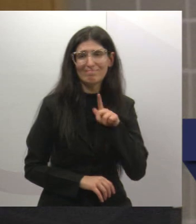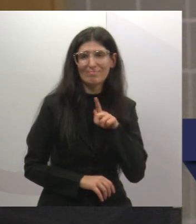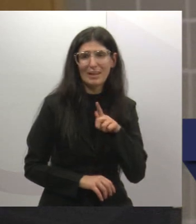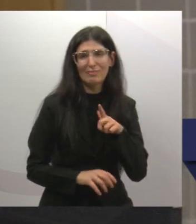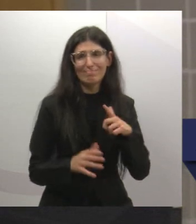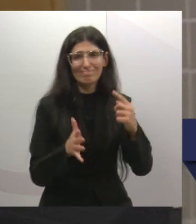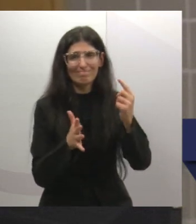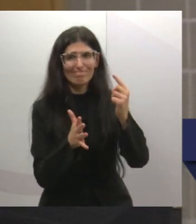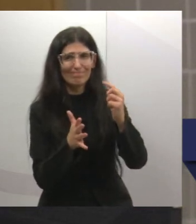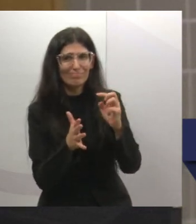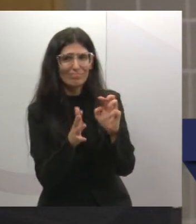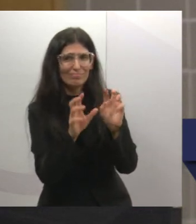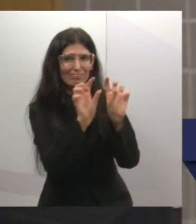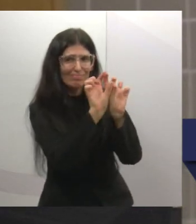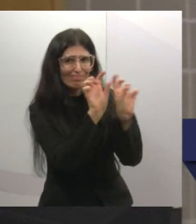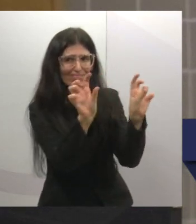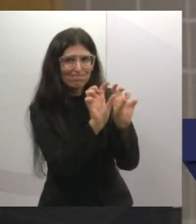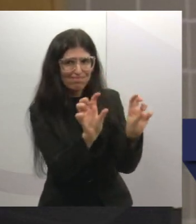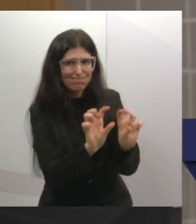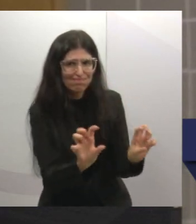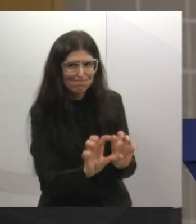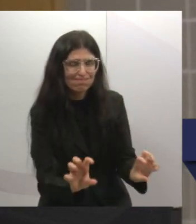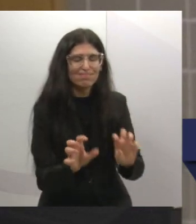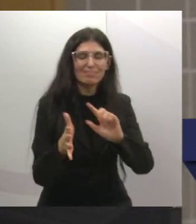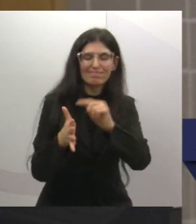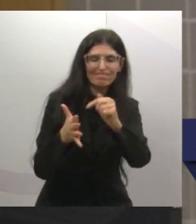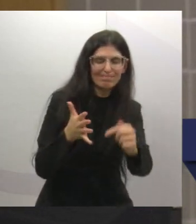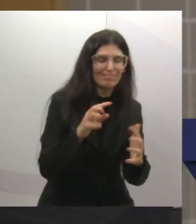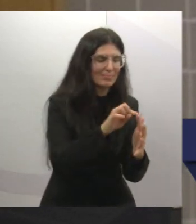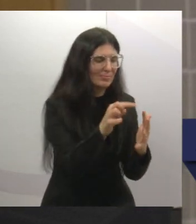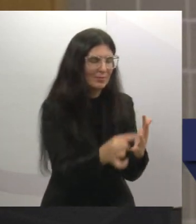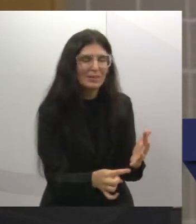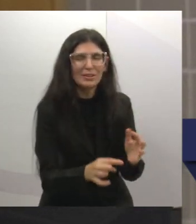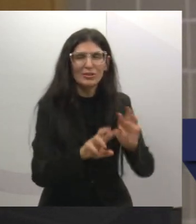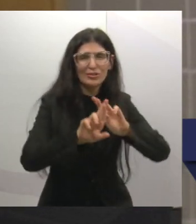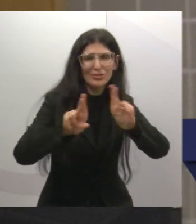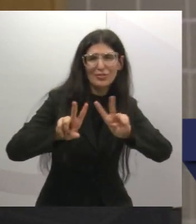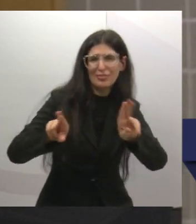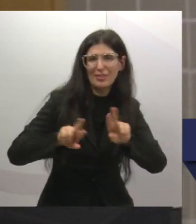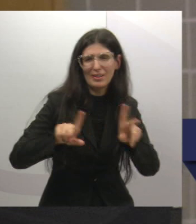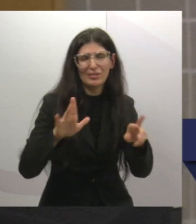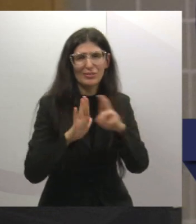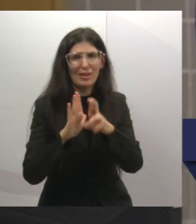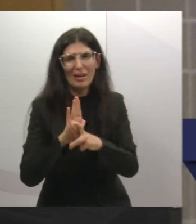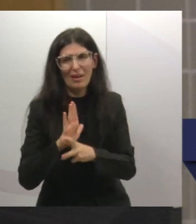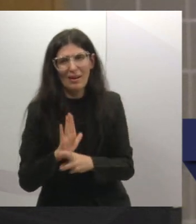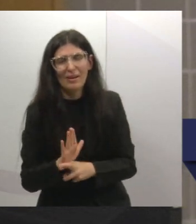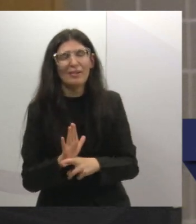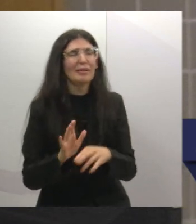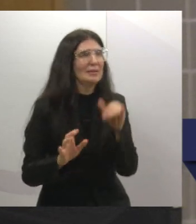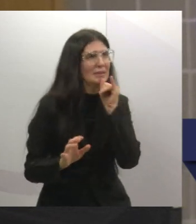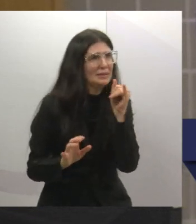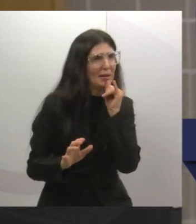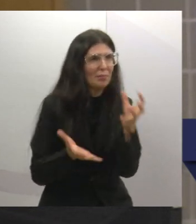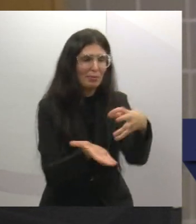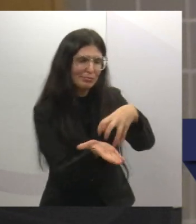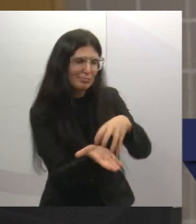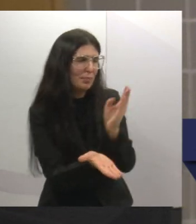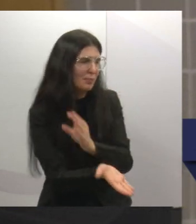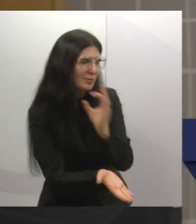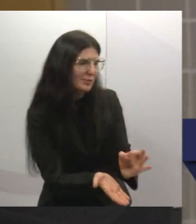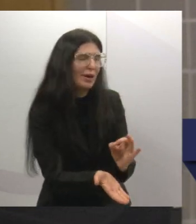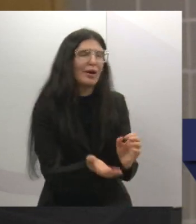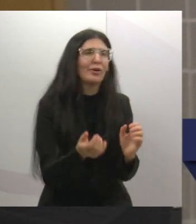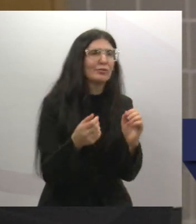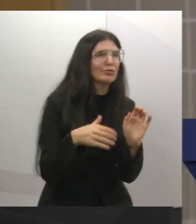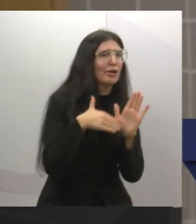Então, o dinheiro vem, ele tem que ser aplicado X percentual de acordo com o que eles colocaram, para atender toda a